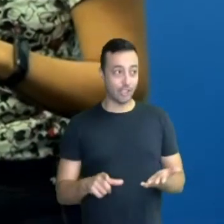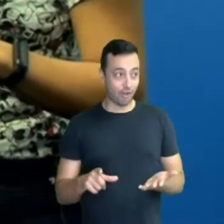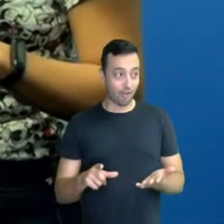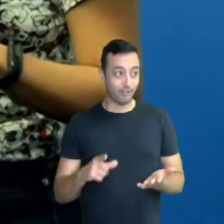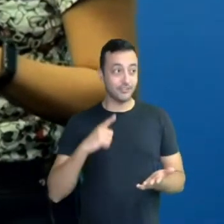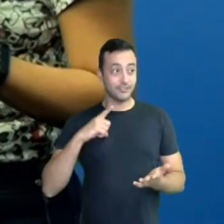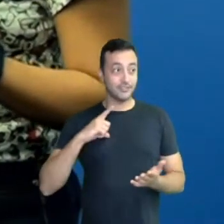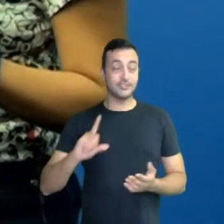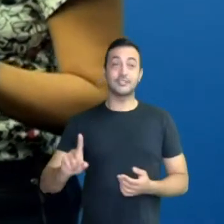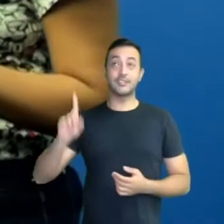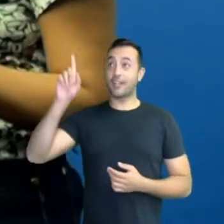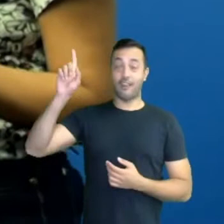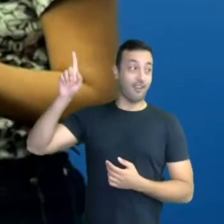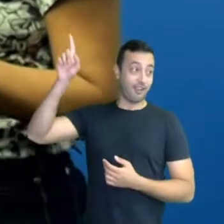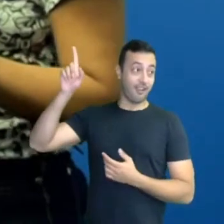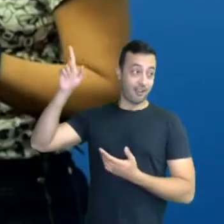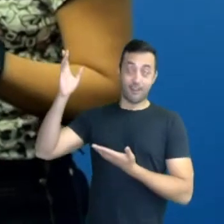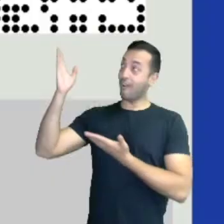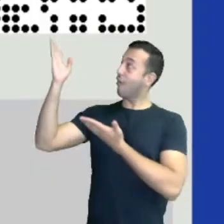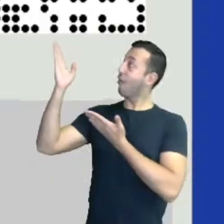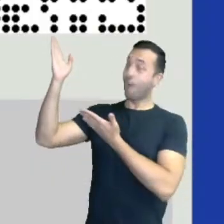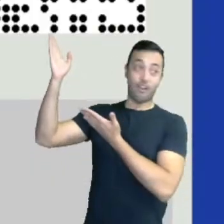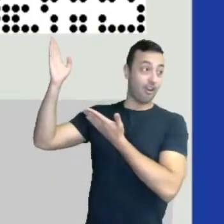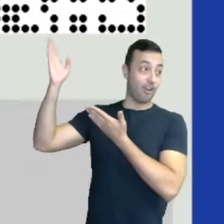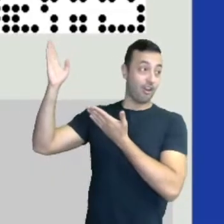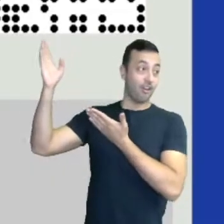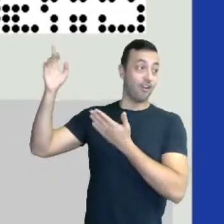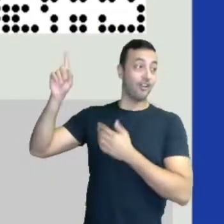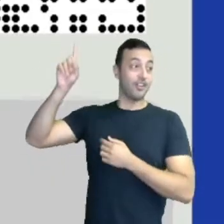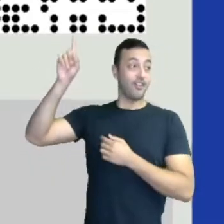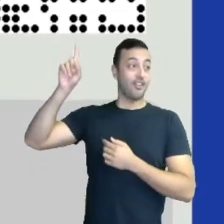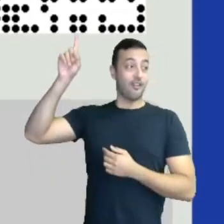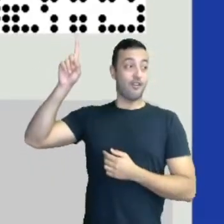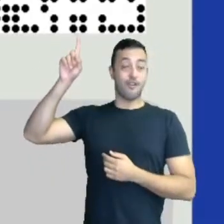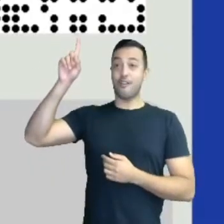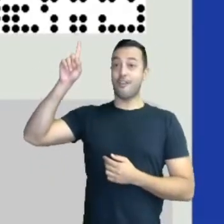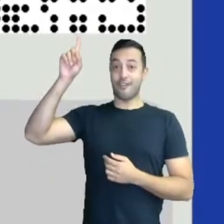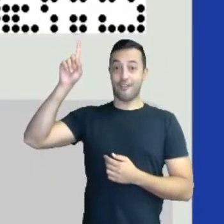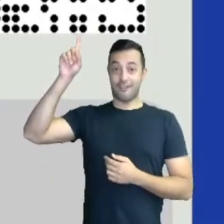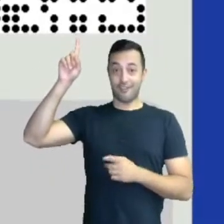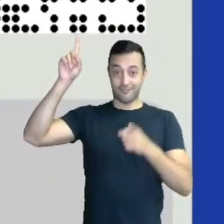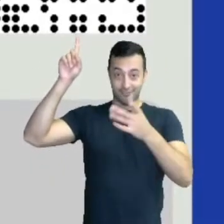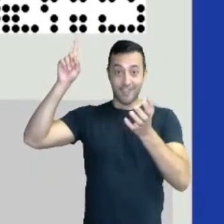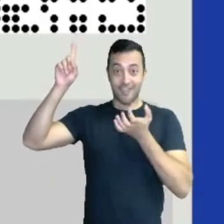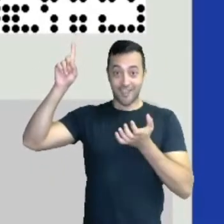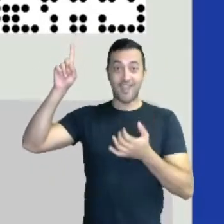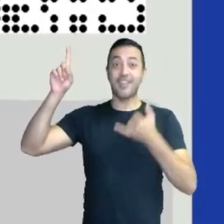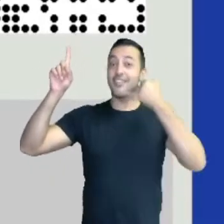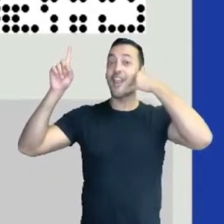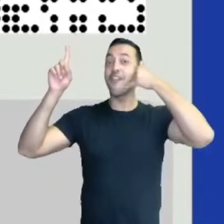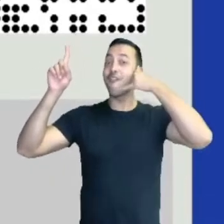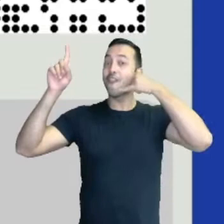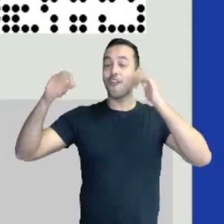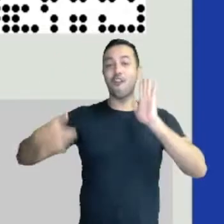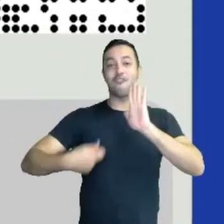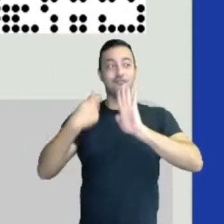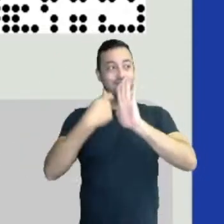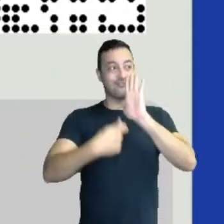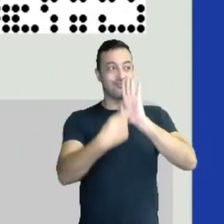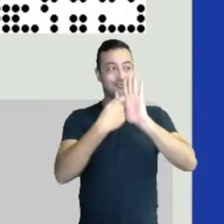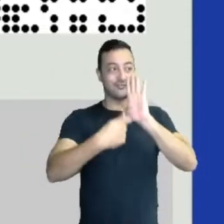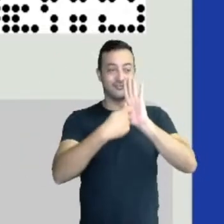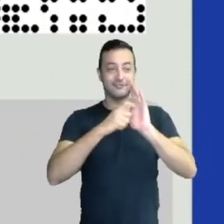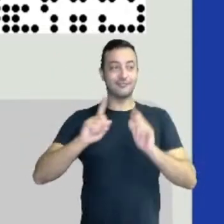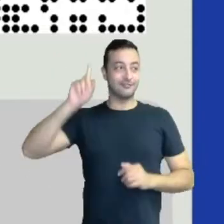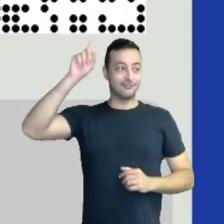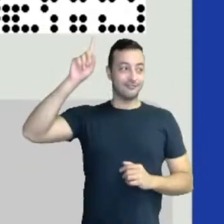ó. Tempinho, foca aí para o pessoal, quem quiser, ó, colocar a câmera do seu celular, tá bom? Para